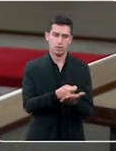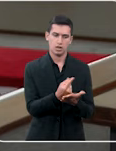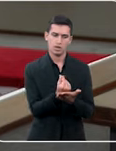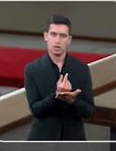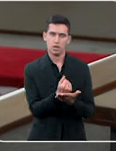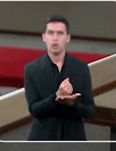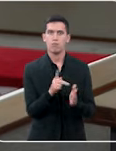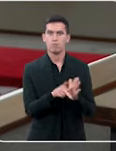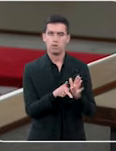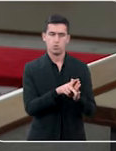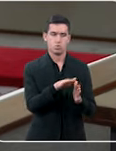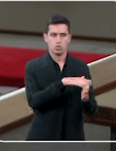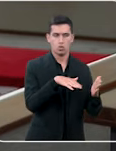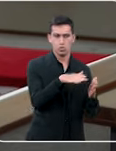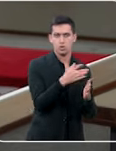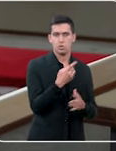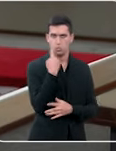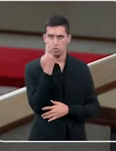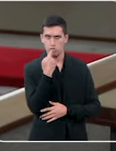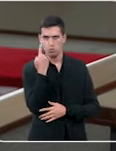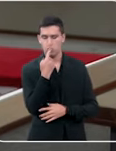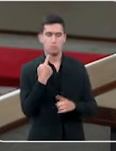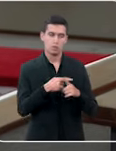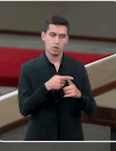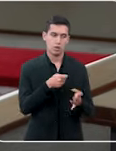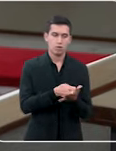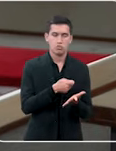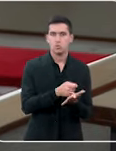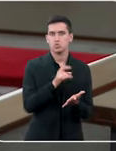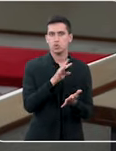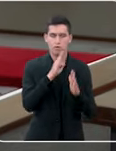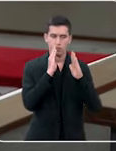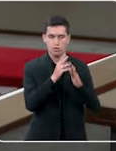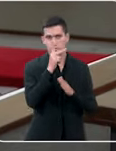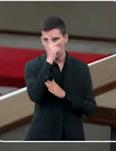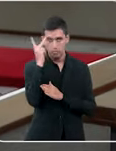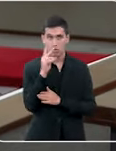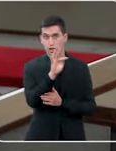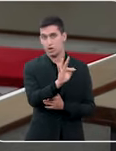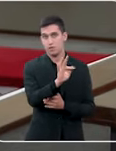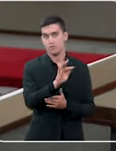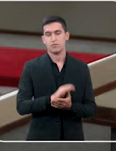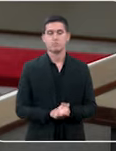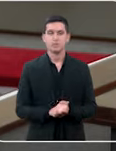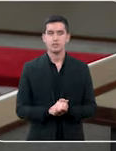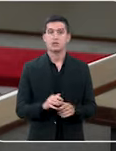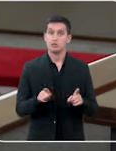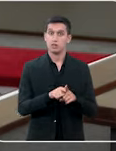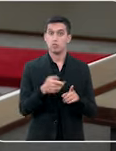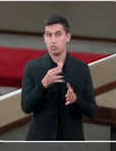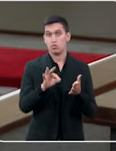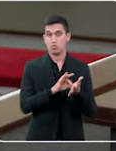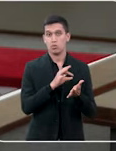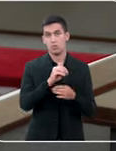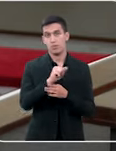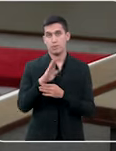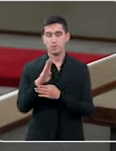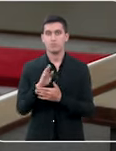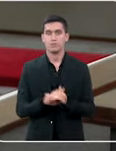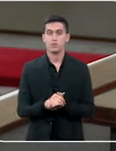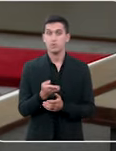podem instituir e cobrar anuidade das sociedades de advogados, pois a cobrança é direcionada às pessoas